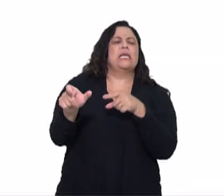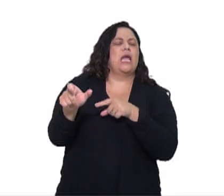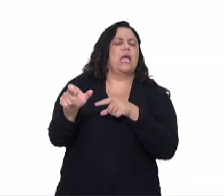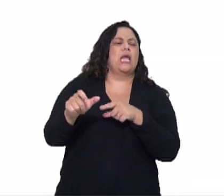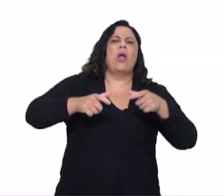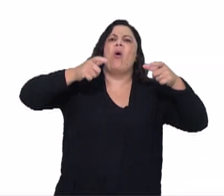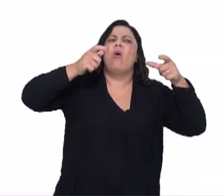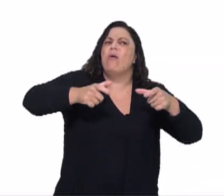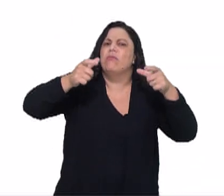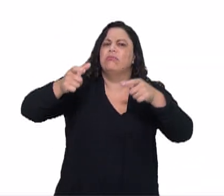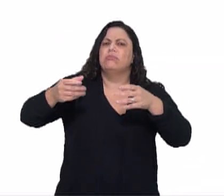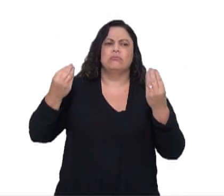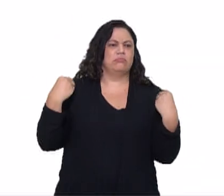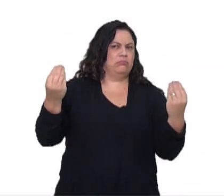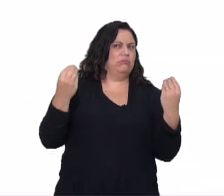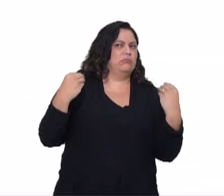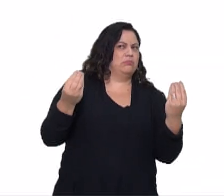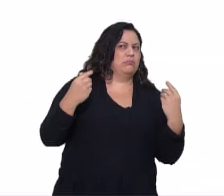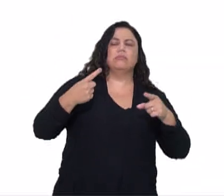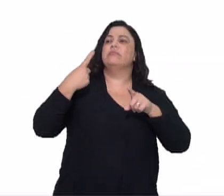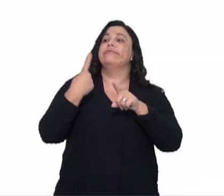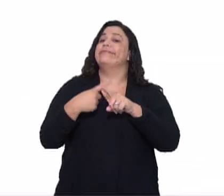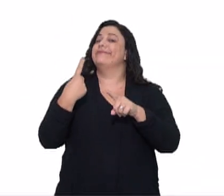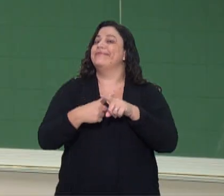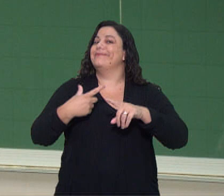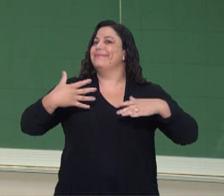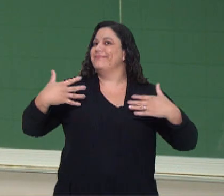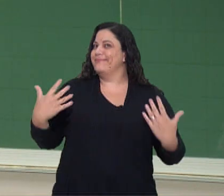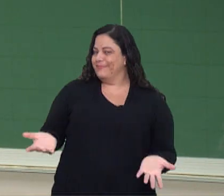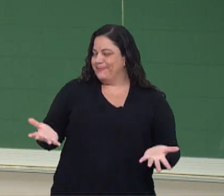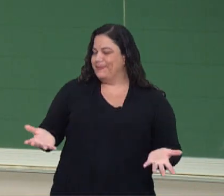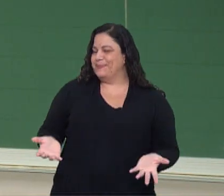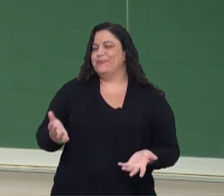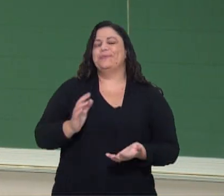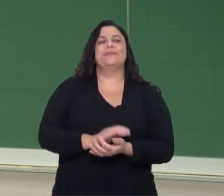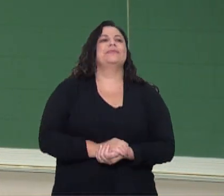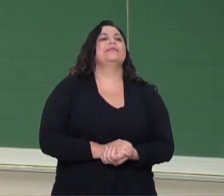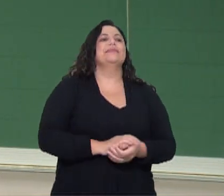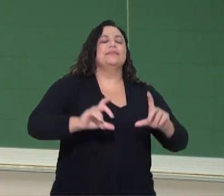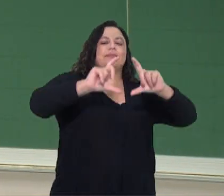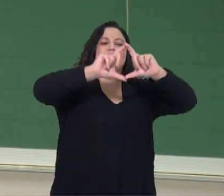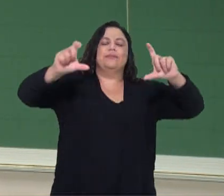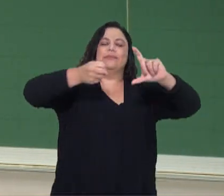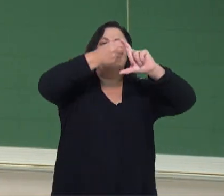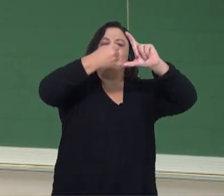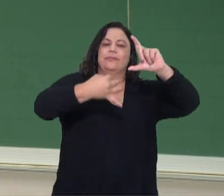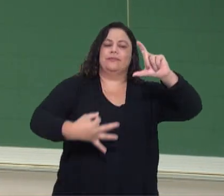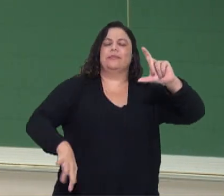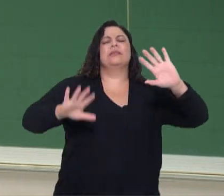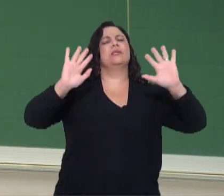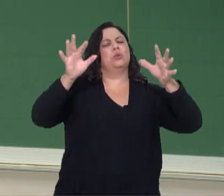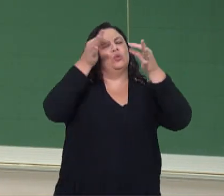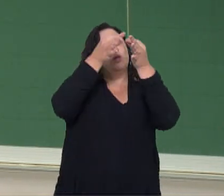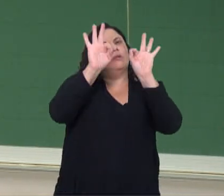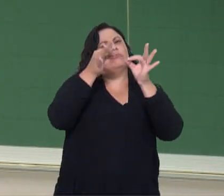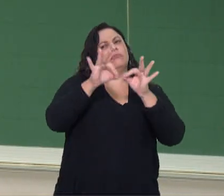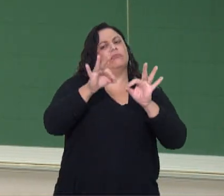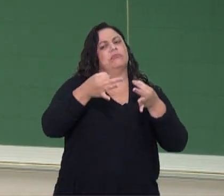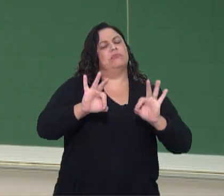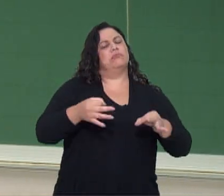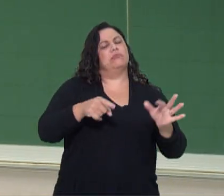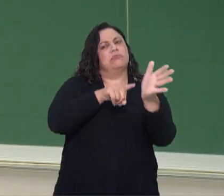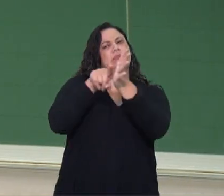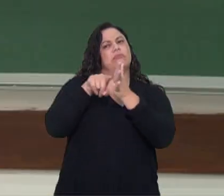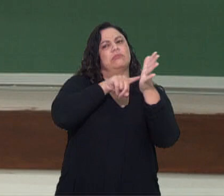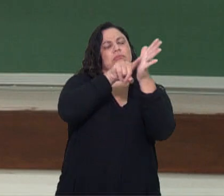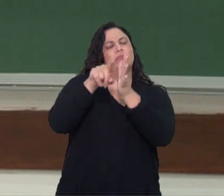onde, como e por quê. E o corpo já é o detalhamento com a pesquisa, com entrevistas, com